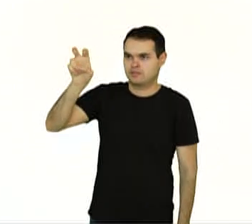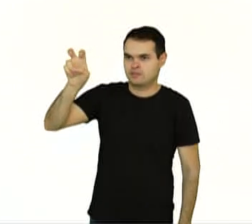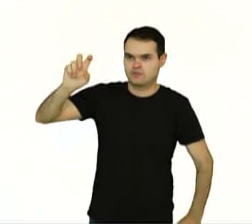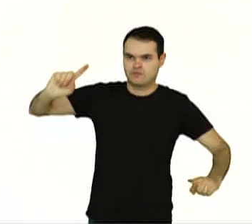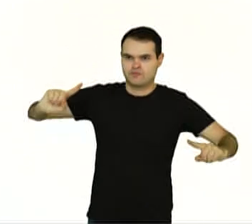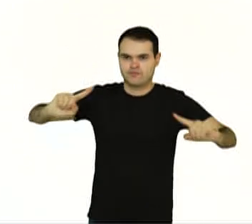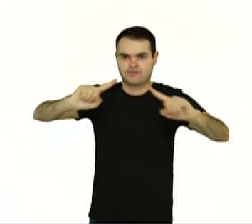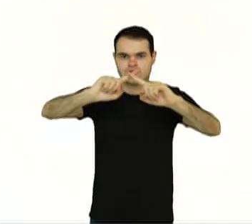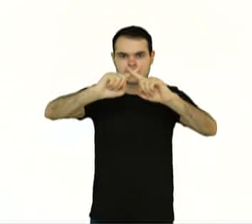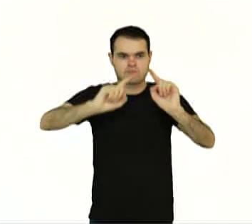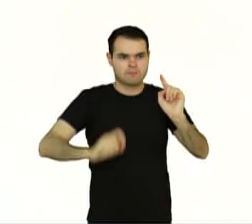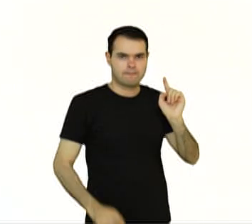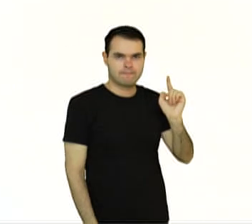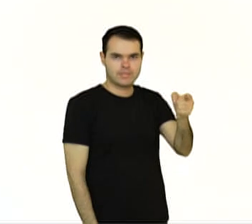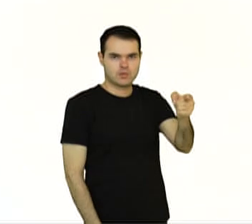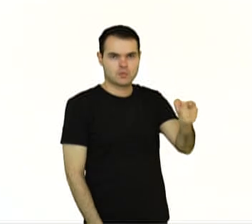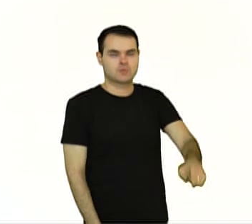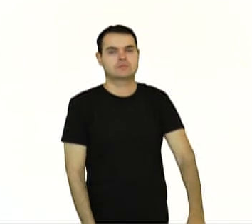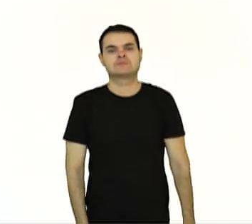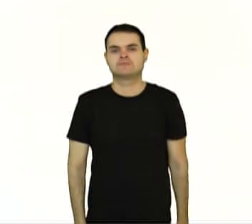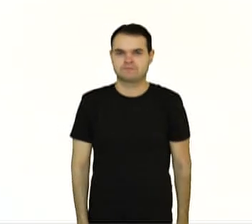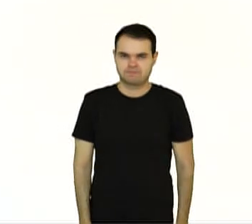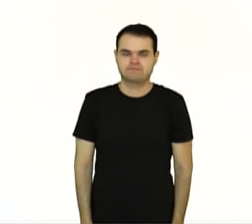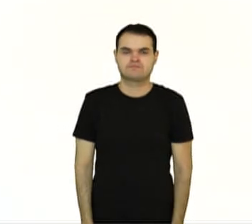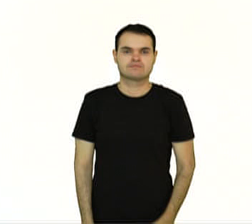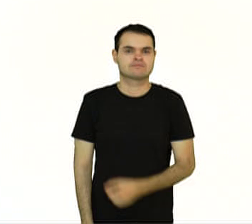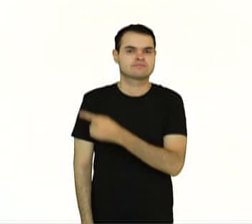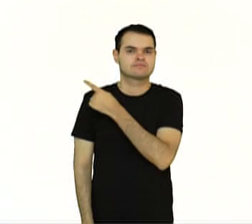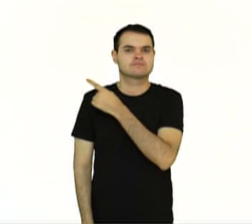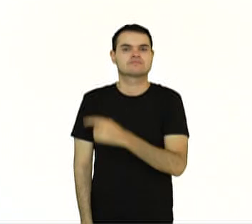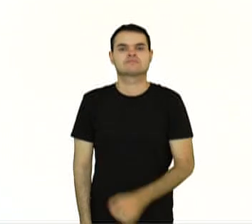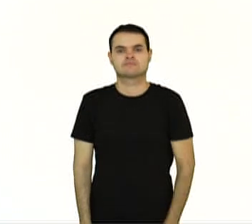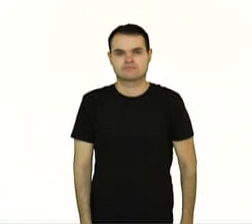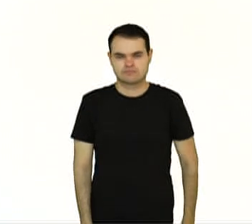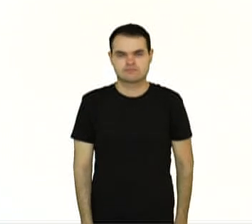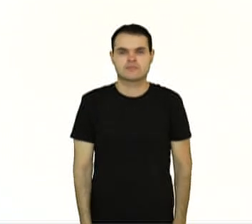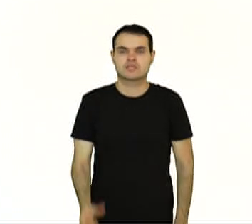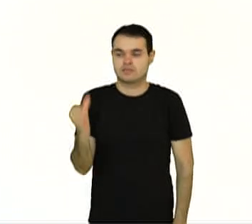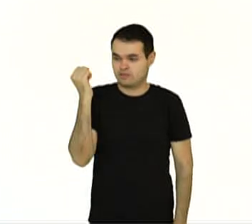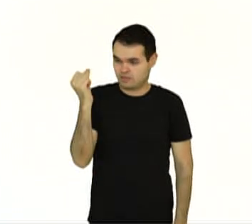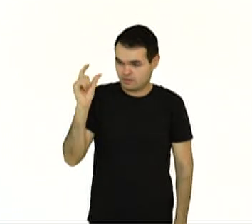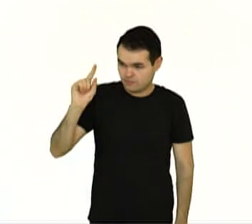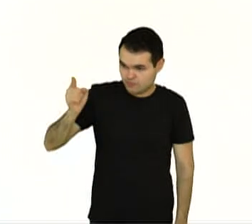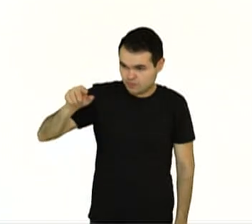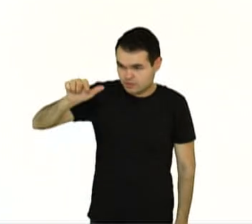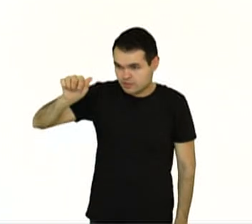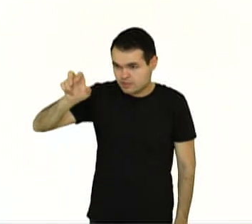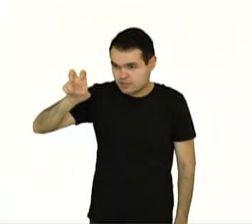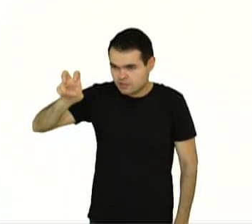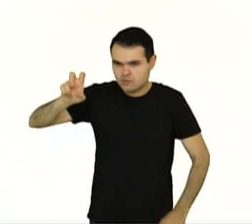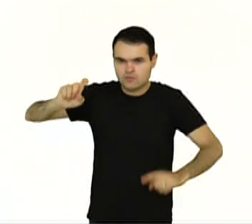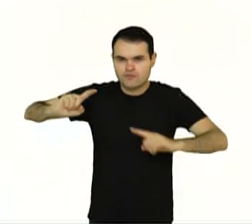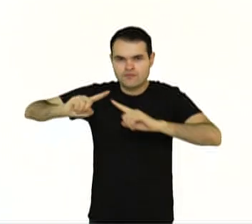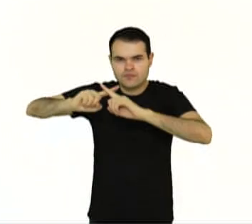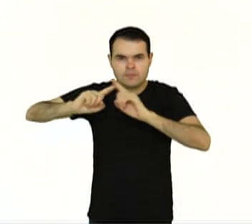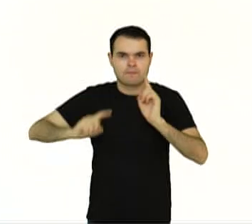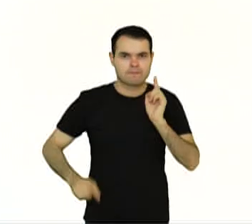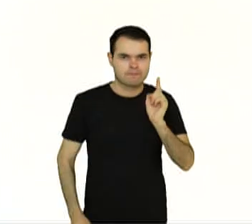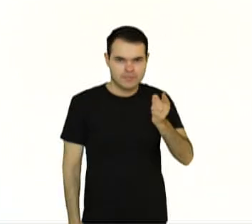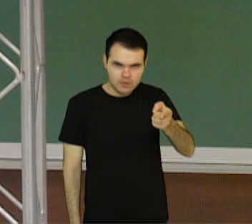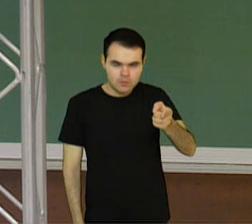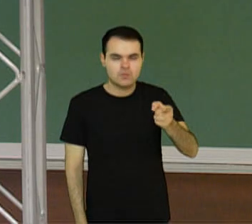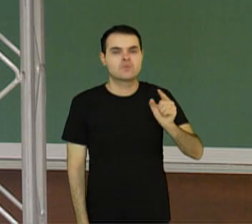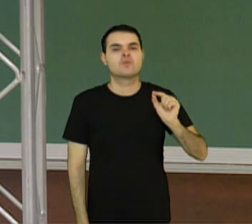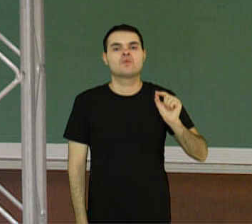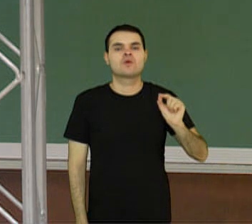por 1.000, ok? E aí, multiplicando 6,75 por 1.000, eu sei